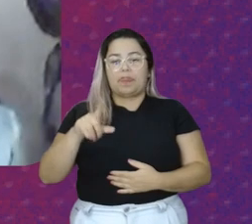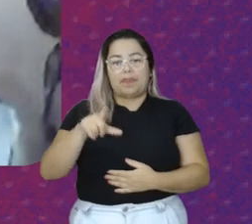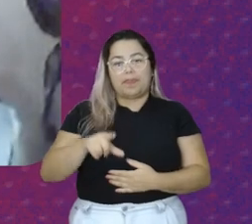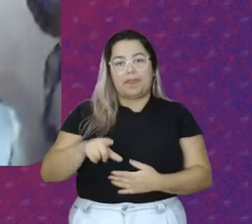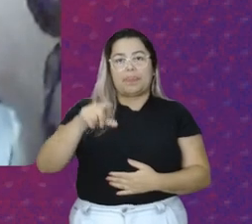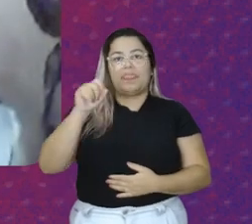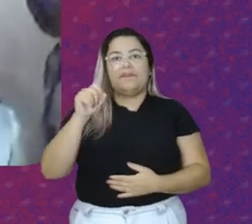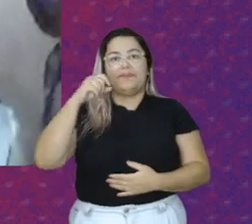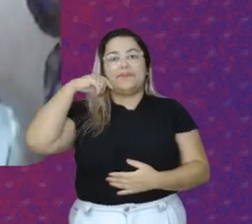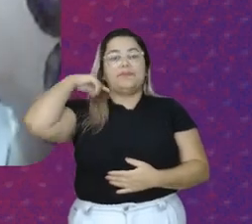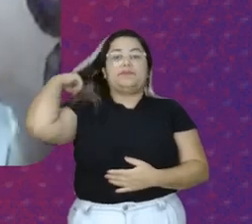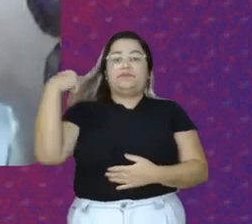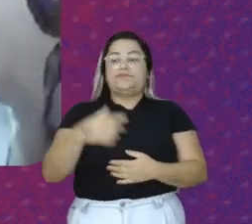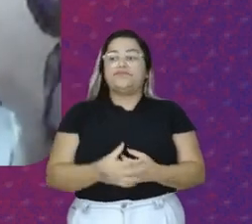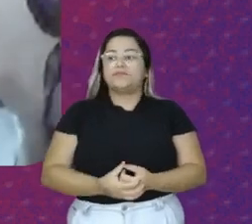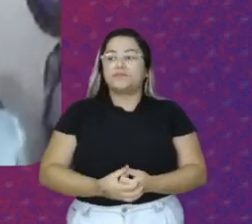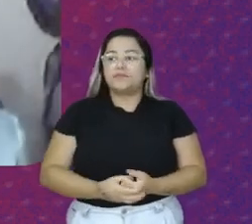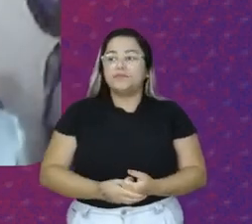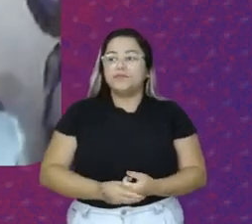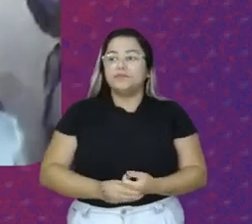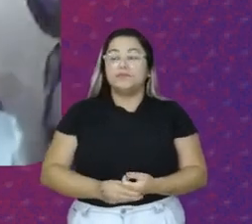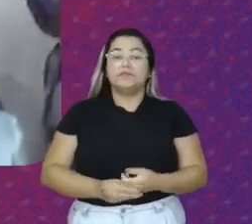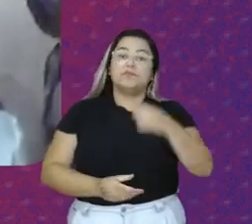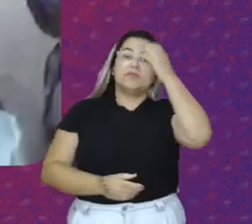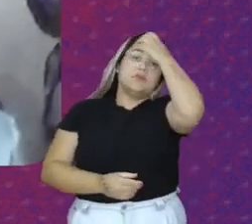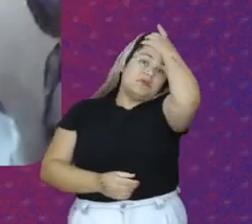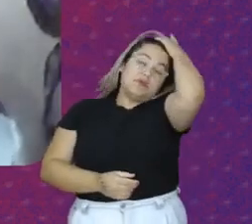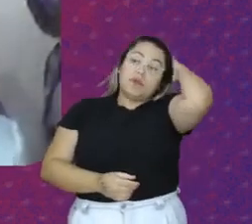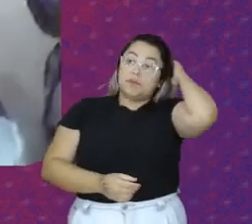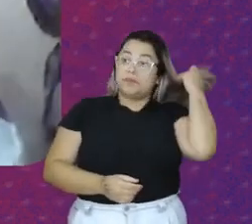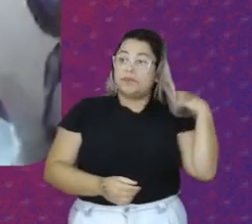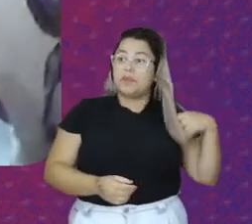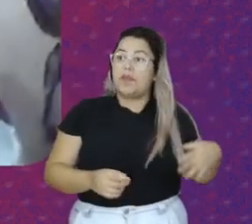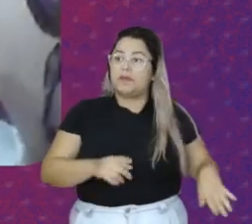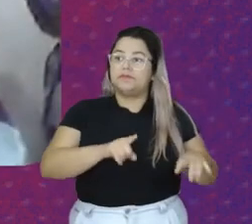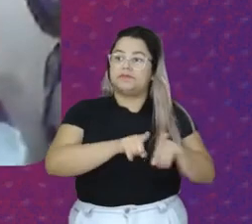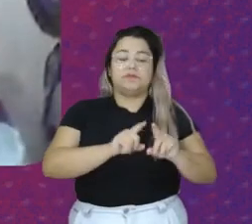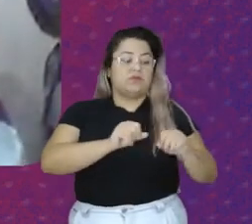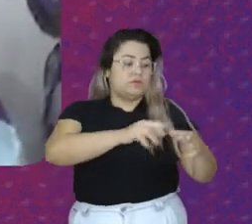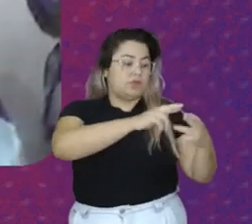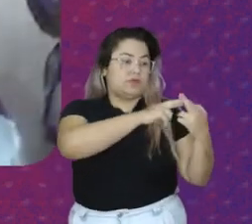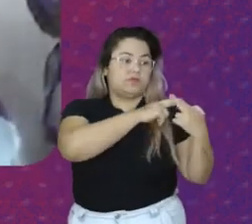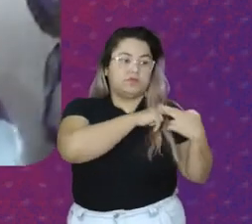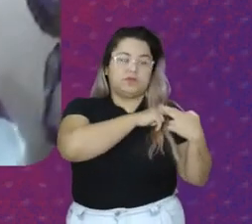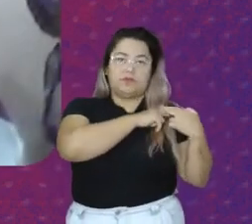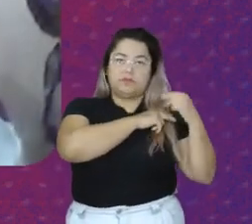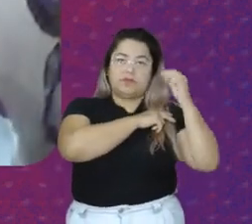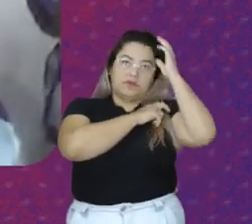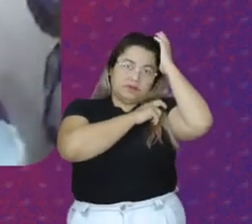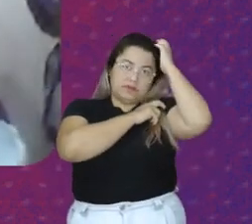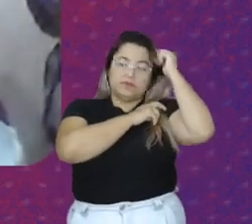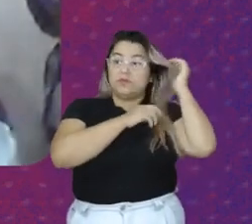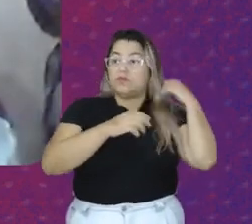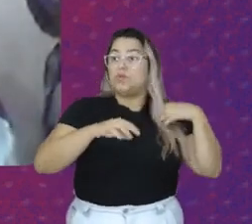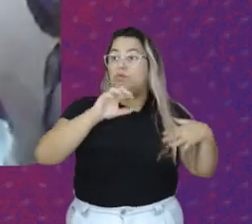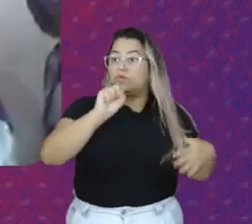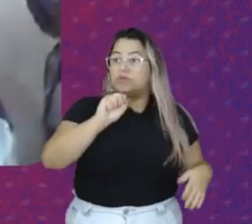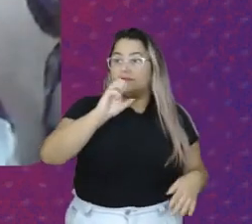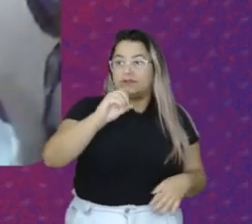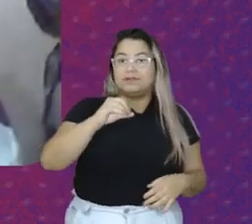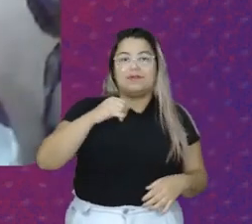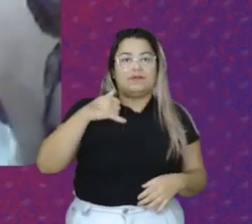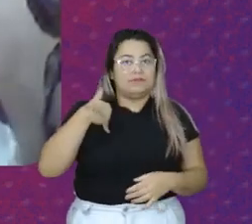reeleita, porque me trouxe uma responsabilidade de, nos meus 80 anos